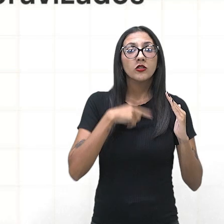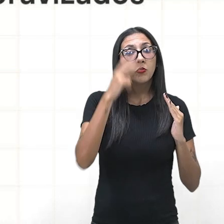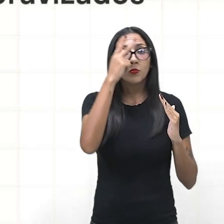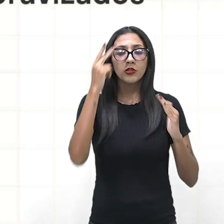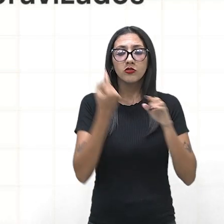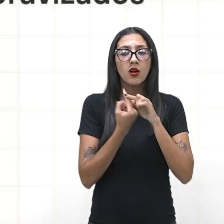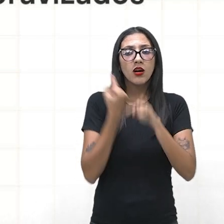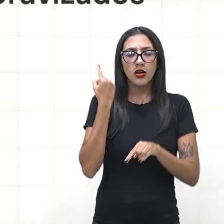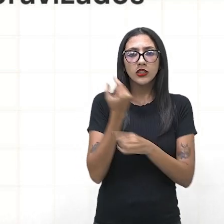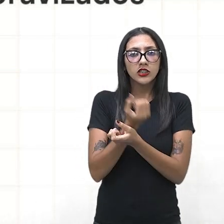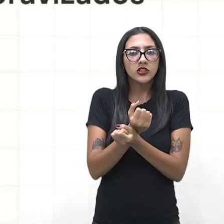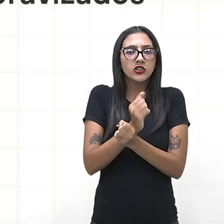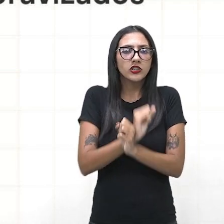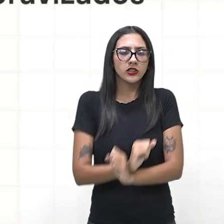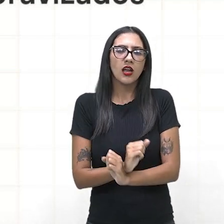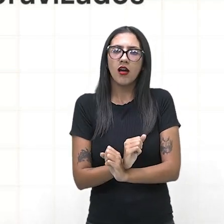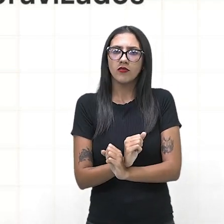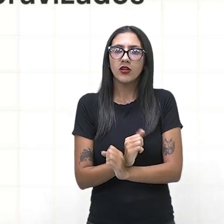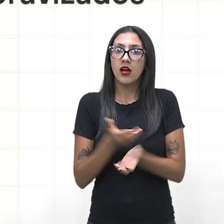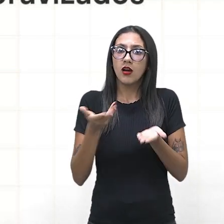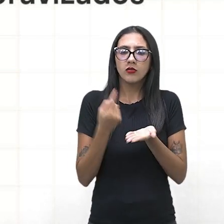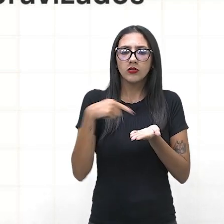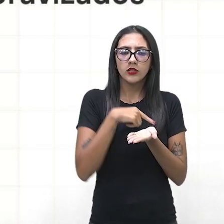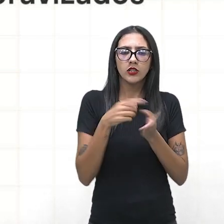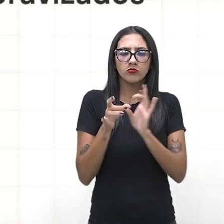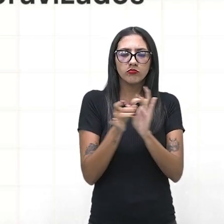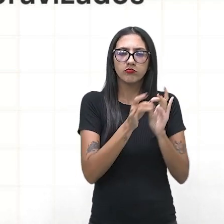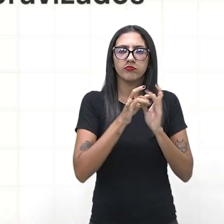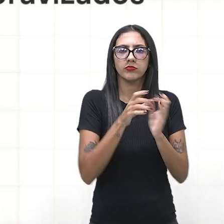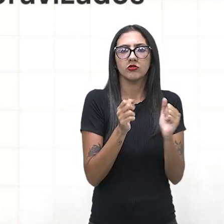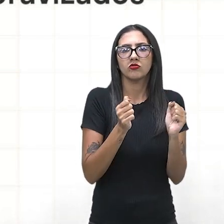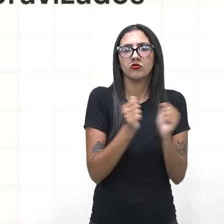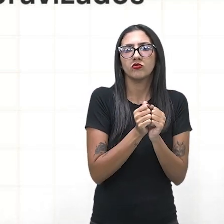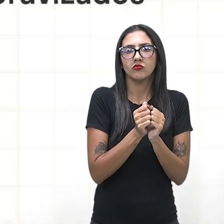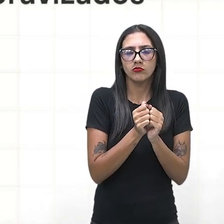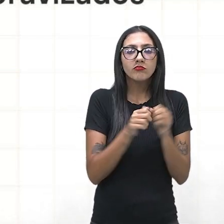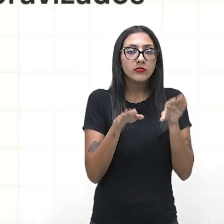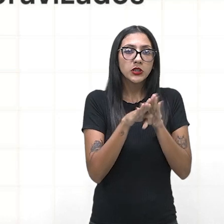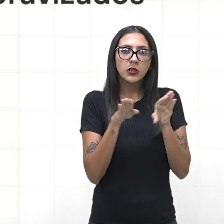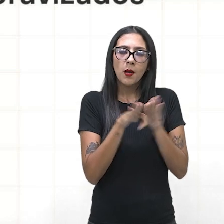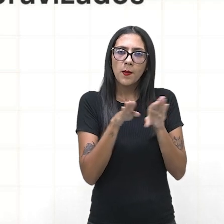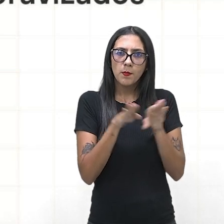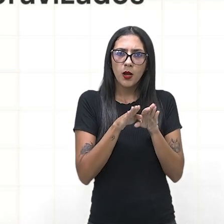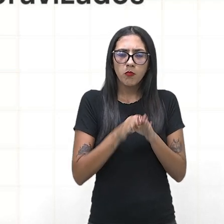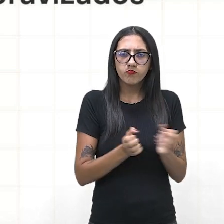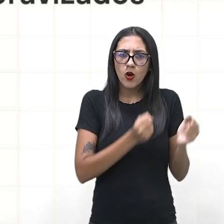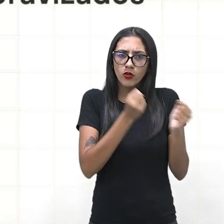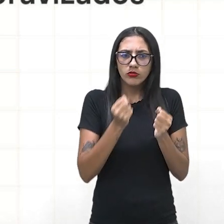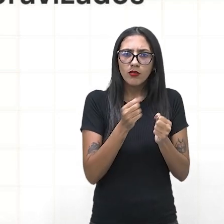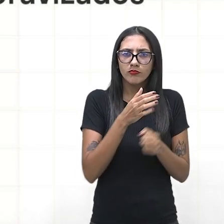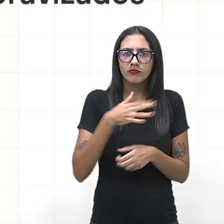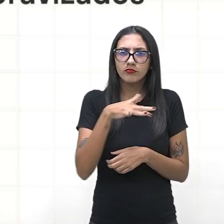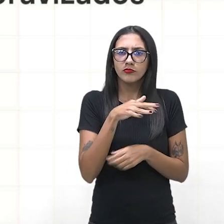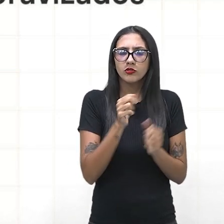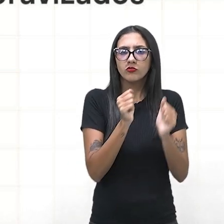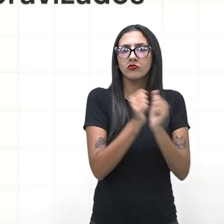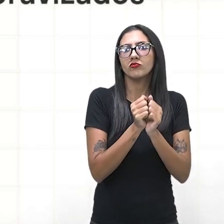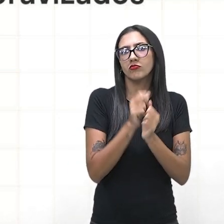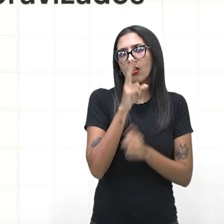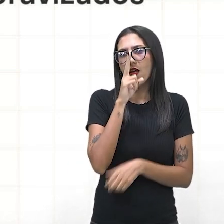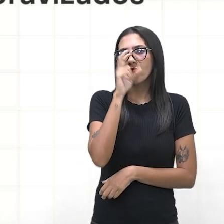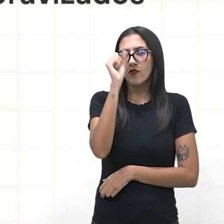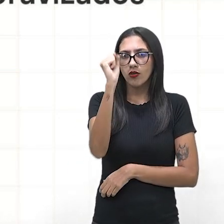ali de ajudar-se mutualmente e também uma forma de resistência à escravidão. E também houveram